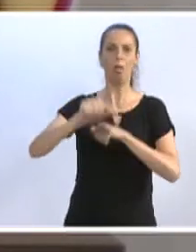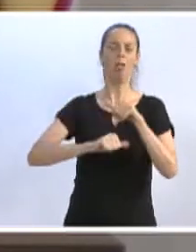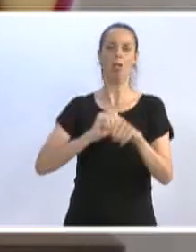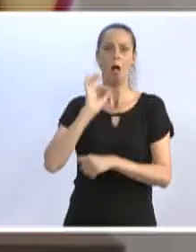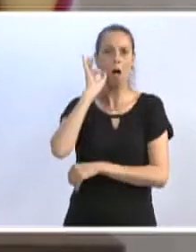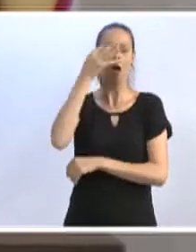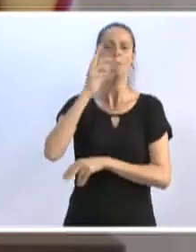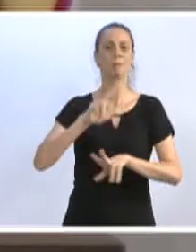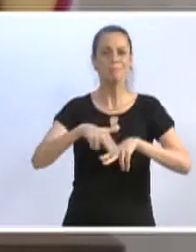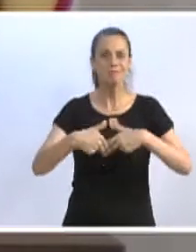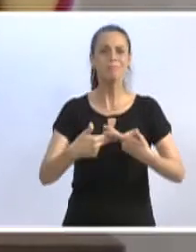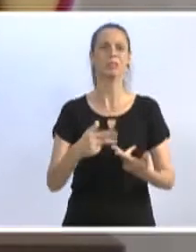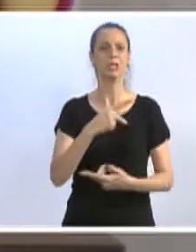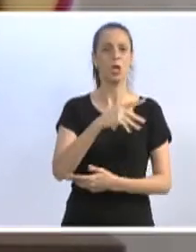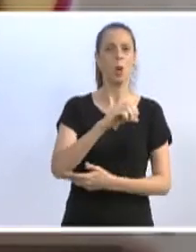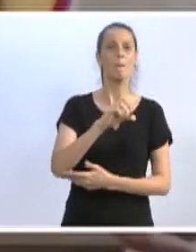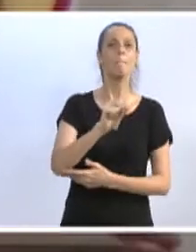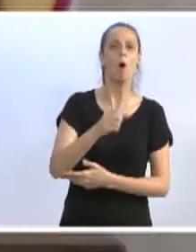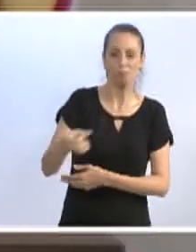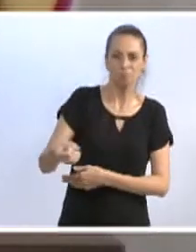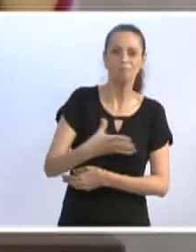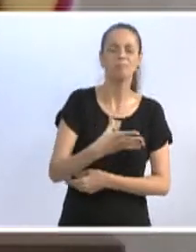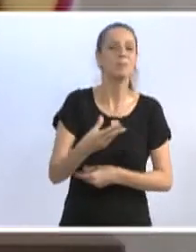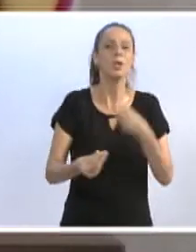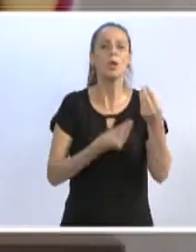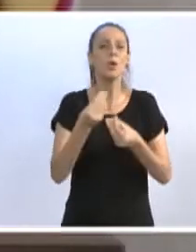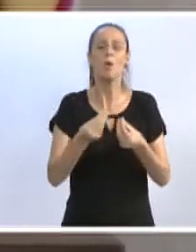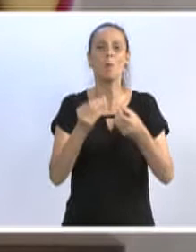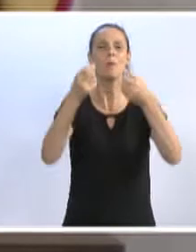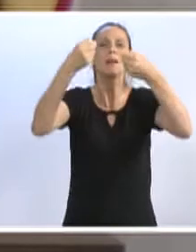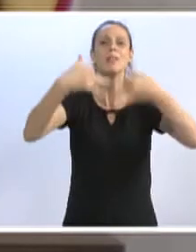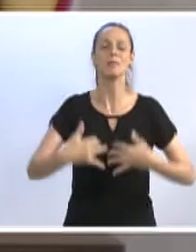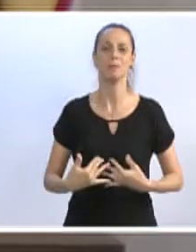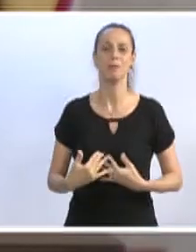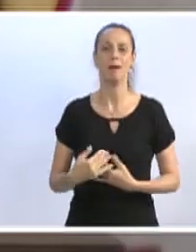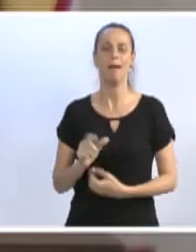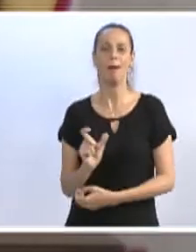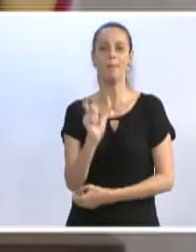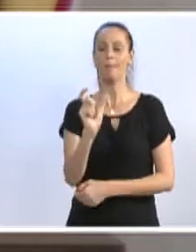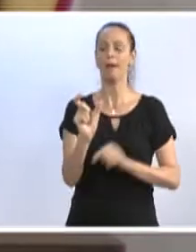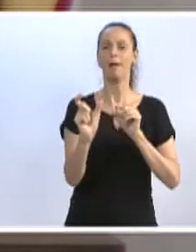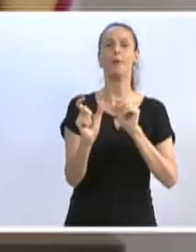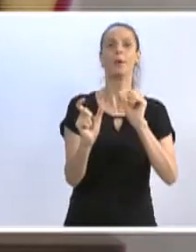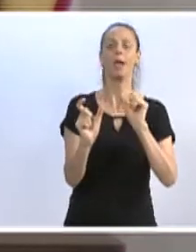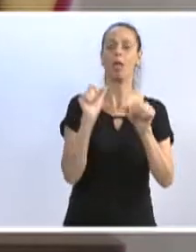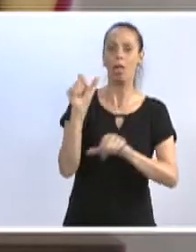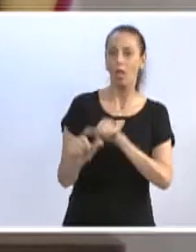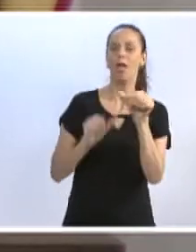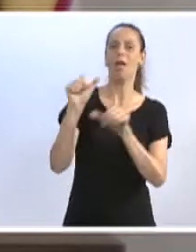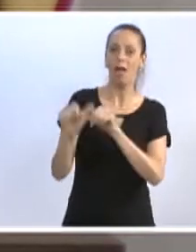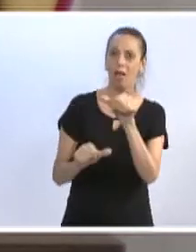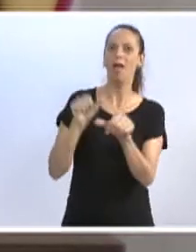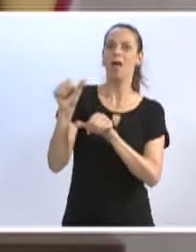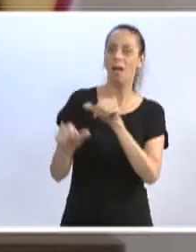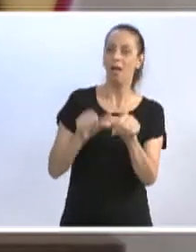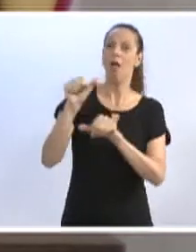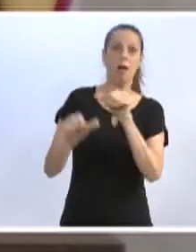isso, pós-modernidade dá para descrever numa palavra mudança constante. Mudança. Sempre mudando.